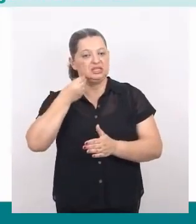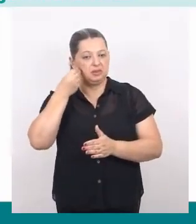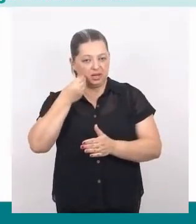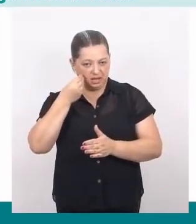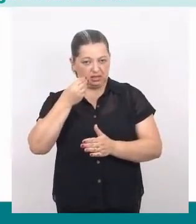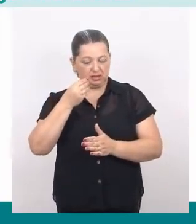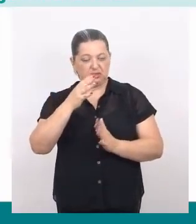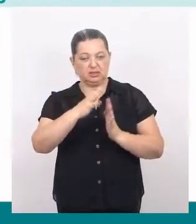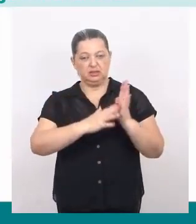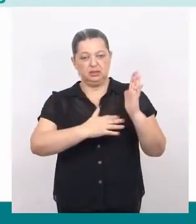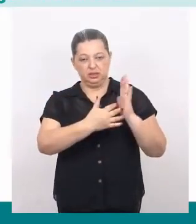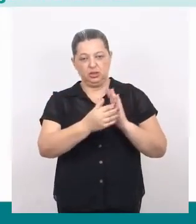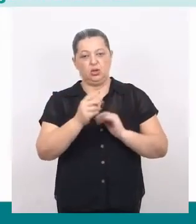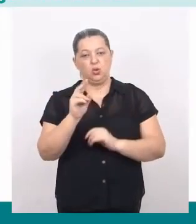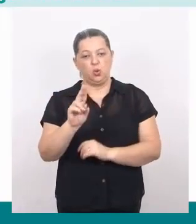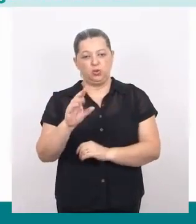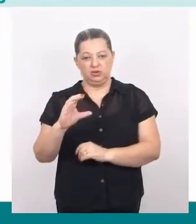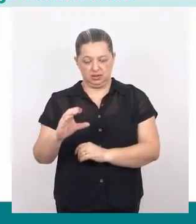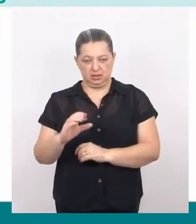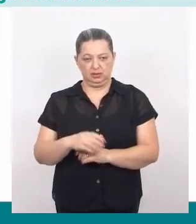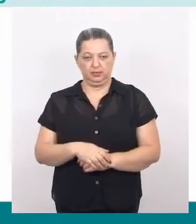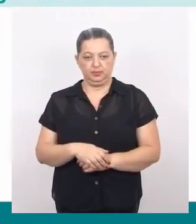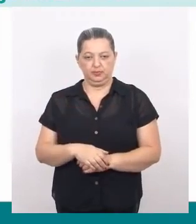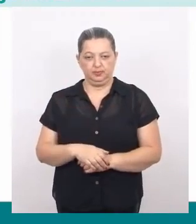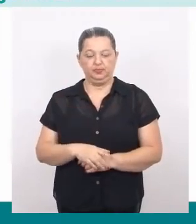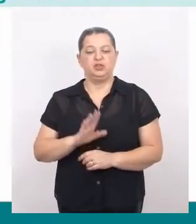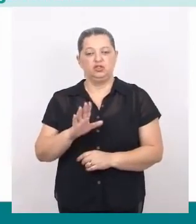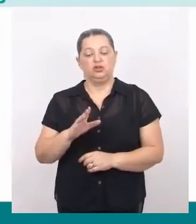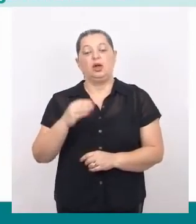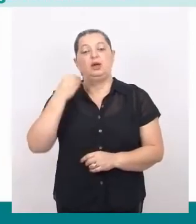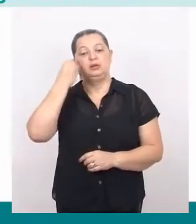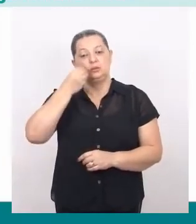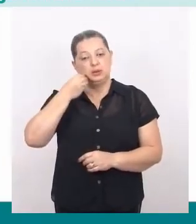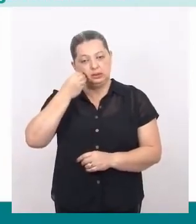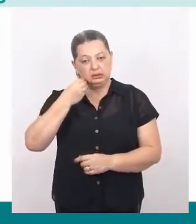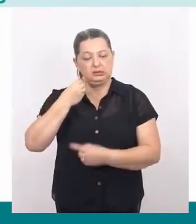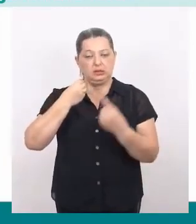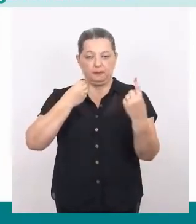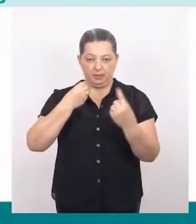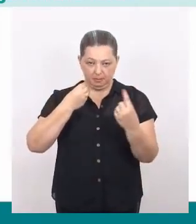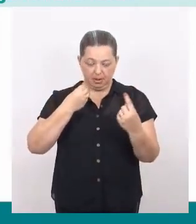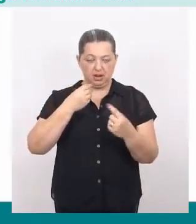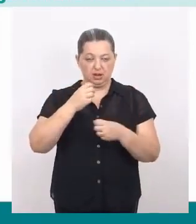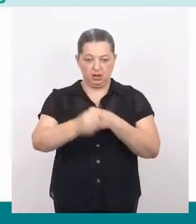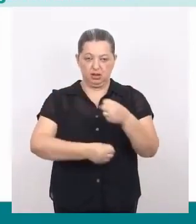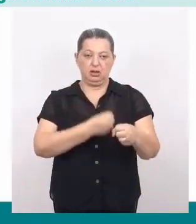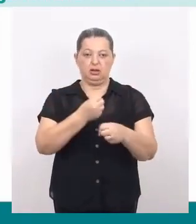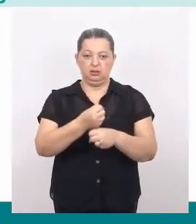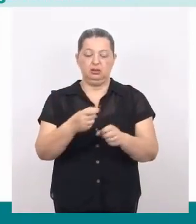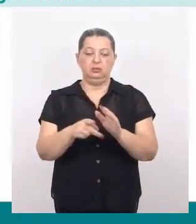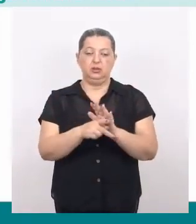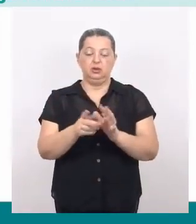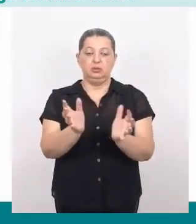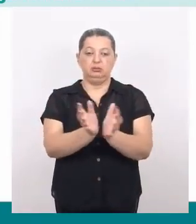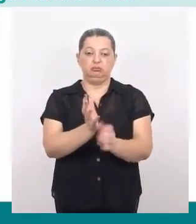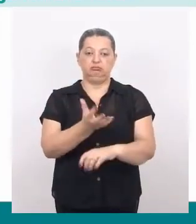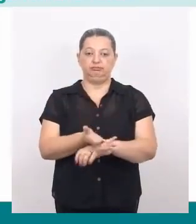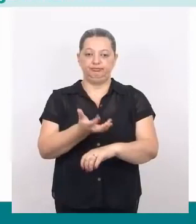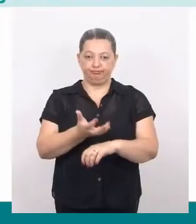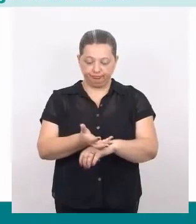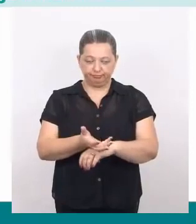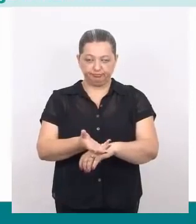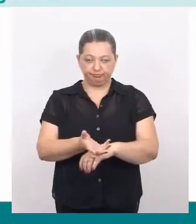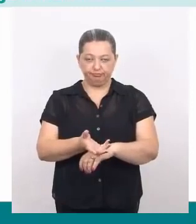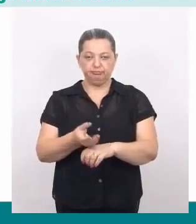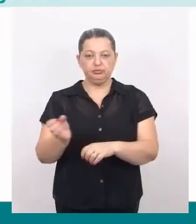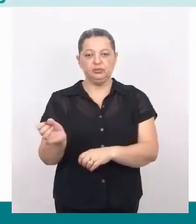nossa primeira experiência com a segunda série já no nosso novo currículo do ensino médio, e aí os professores